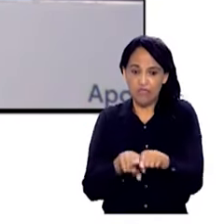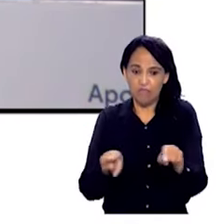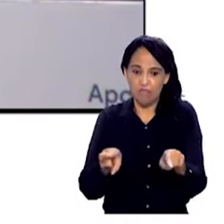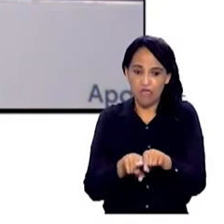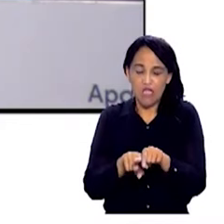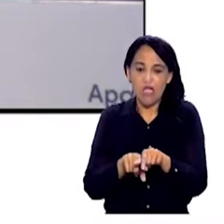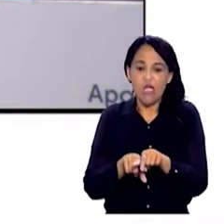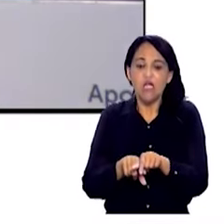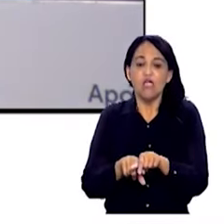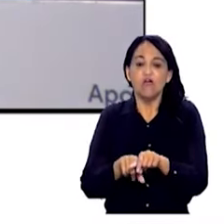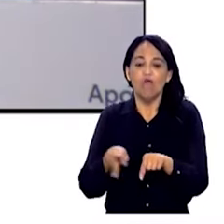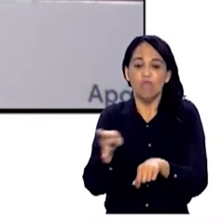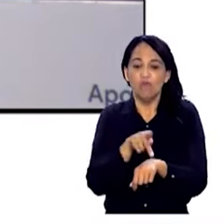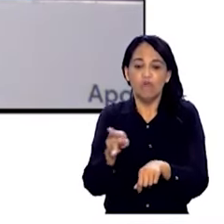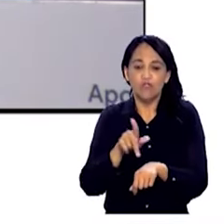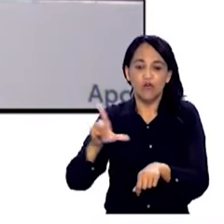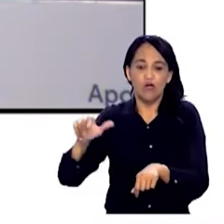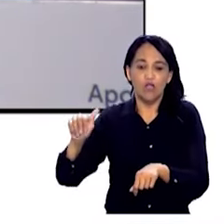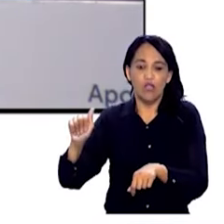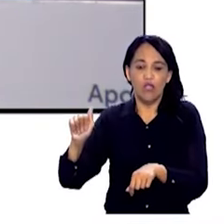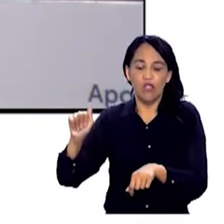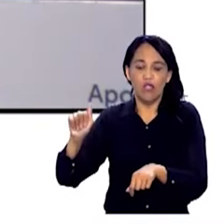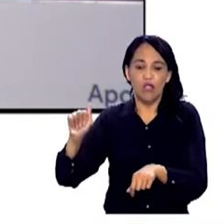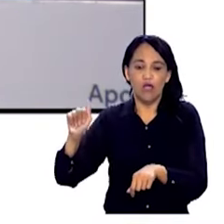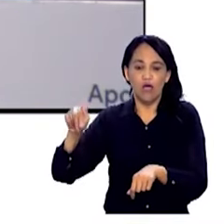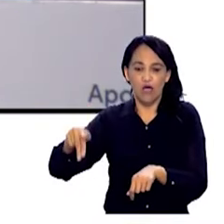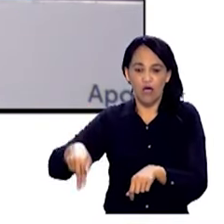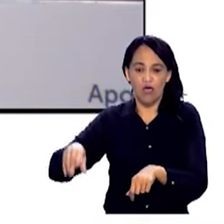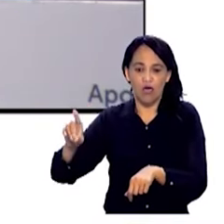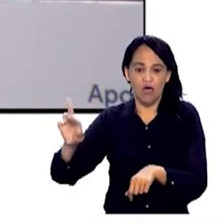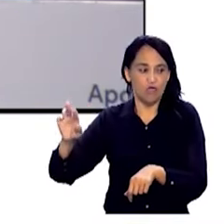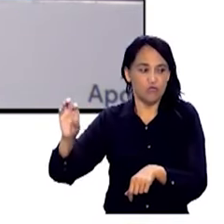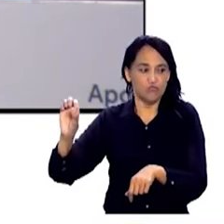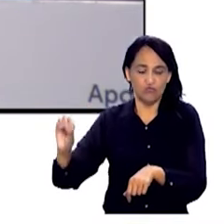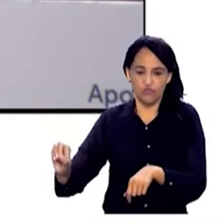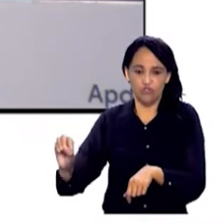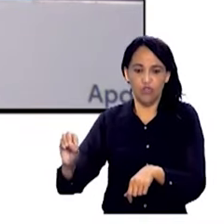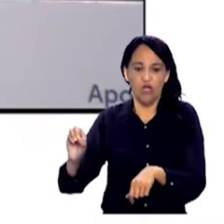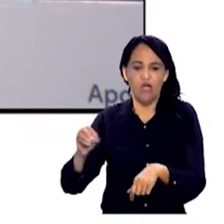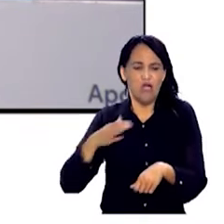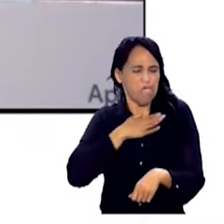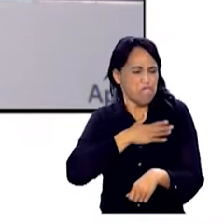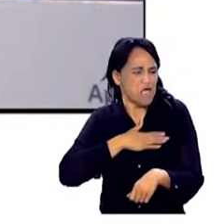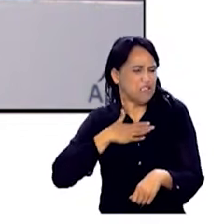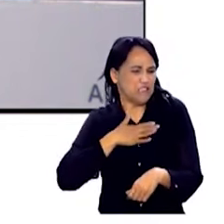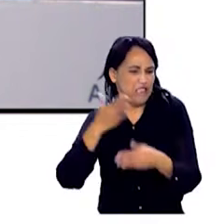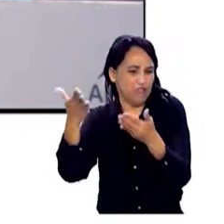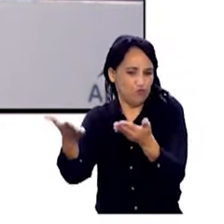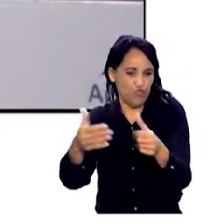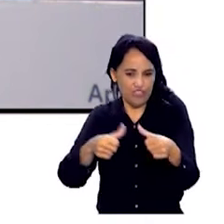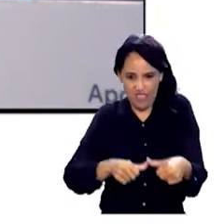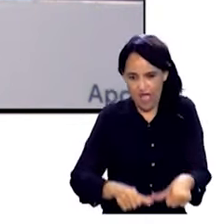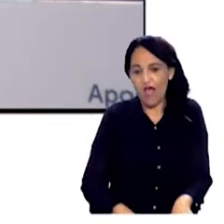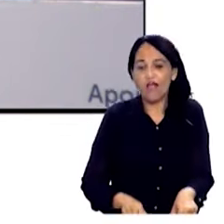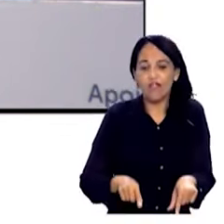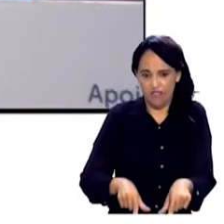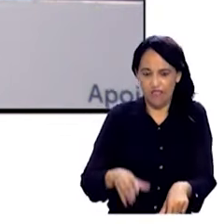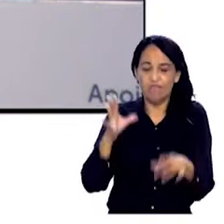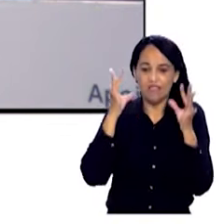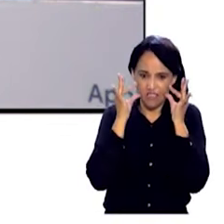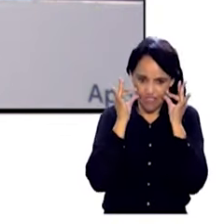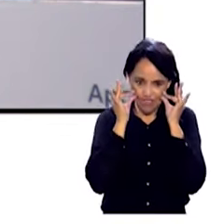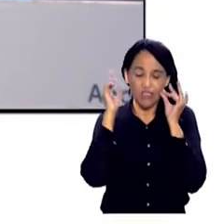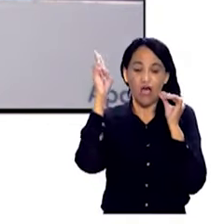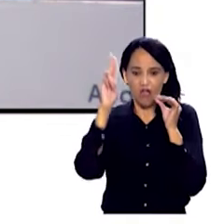à distância infelizmente seria um um um prazer tê-lo aqui conosco Professor Leandro Janini da Universidade Nacional de de La